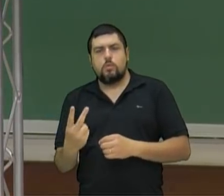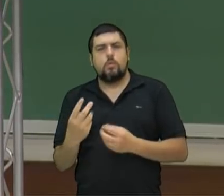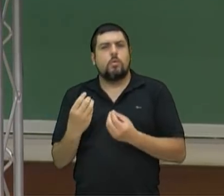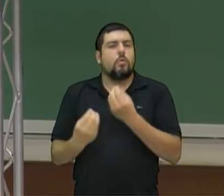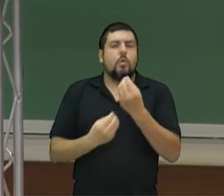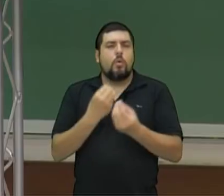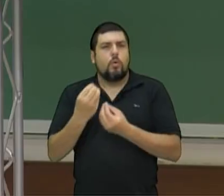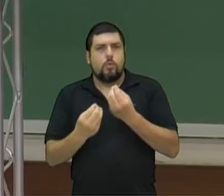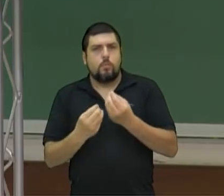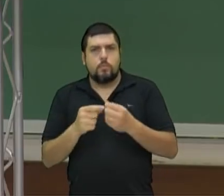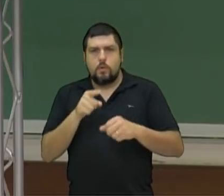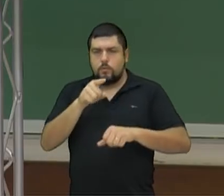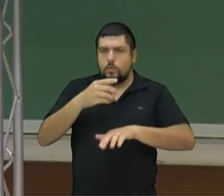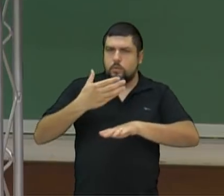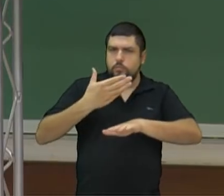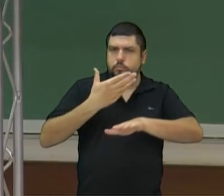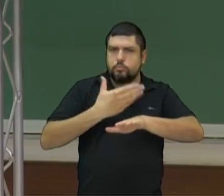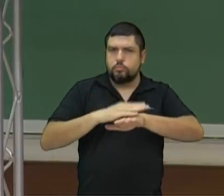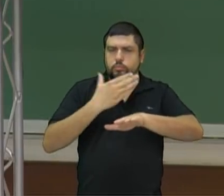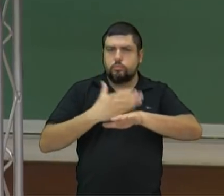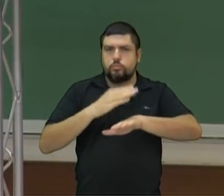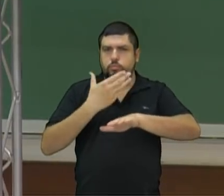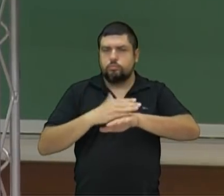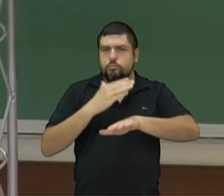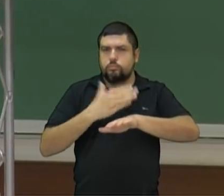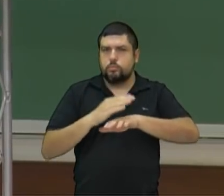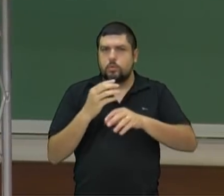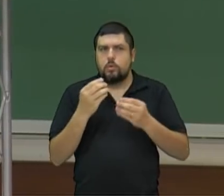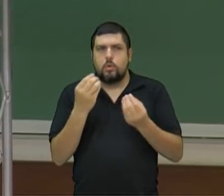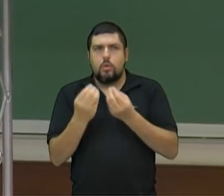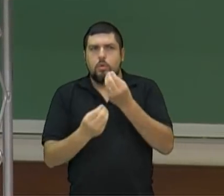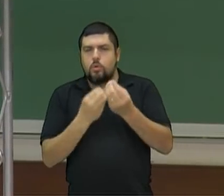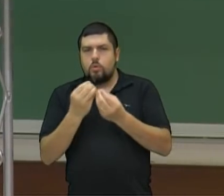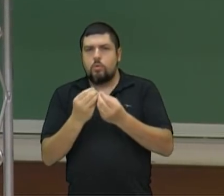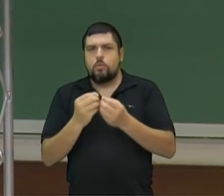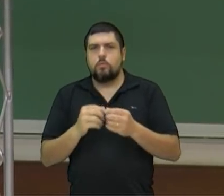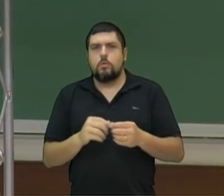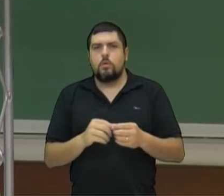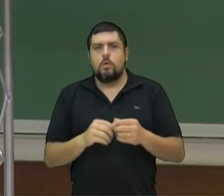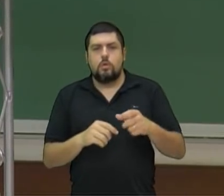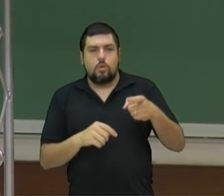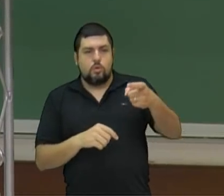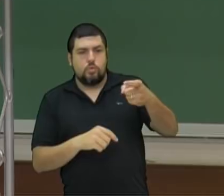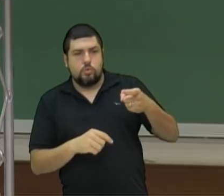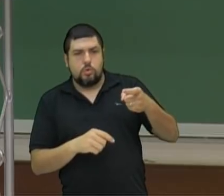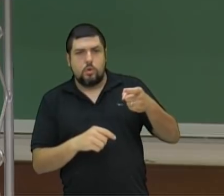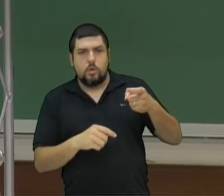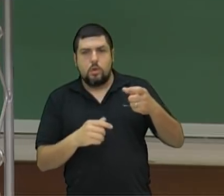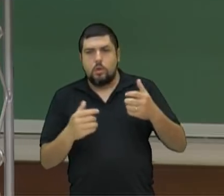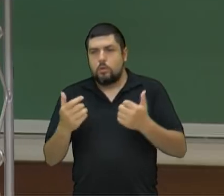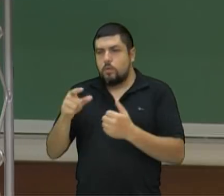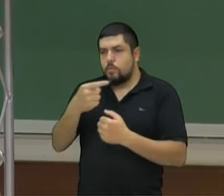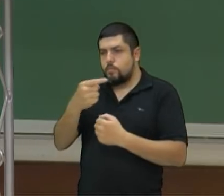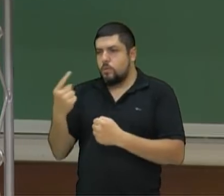tá? Completem aqui a tabela com os valores de módulo. Módulo de menos 1, módulo